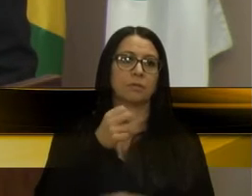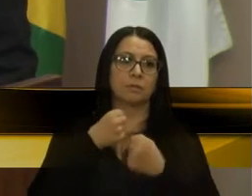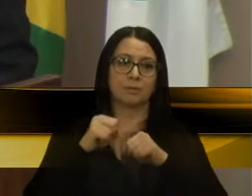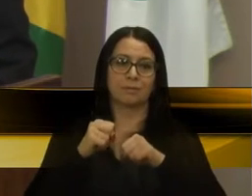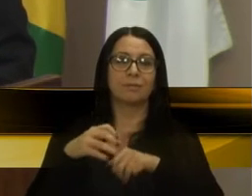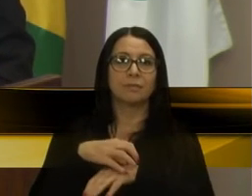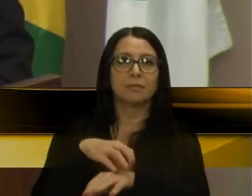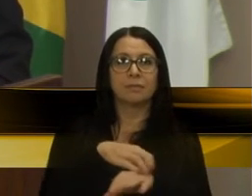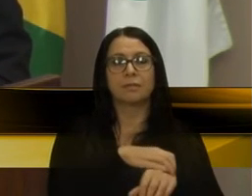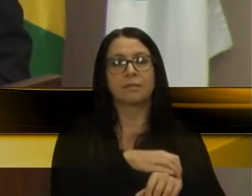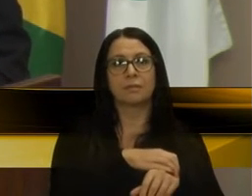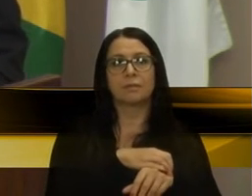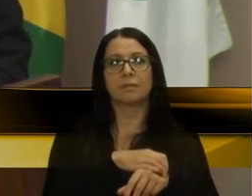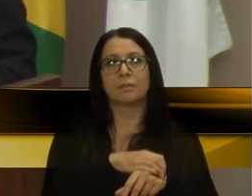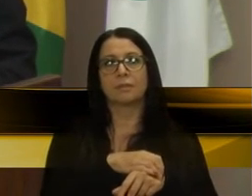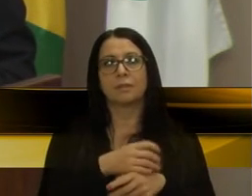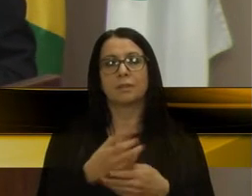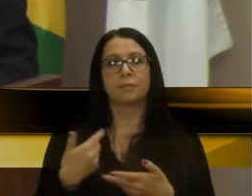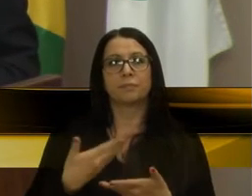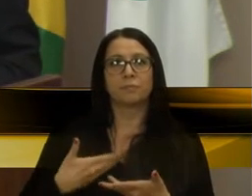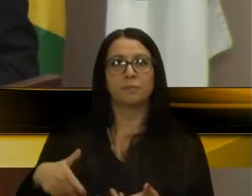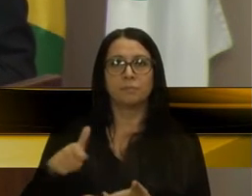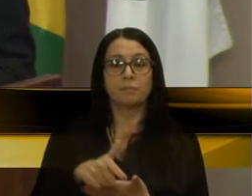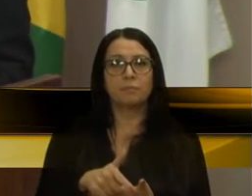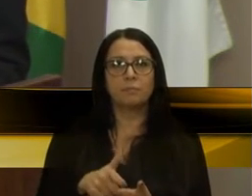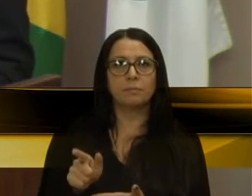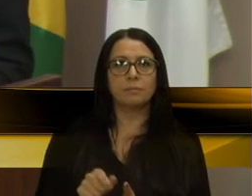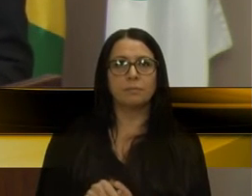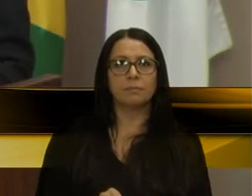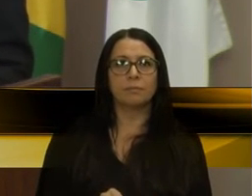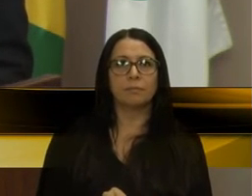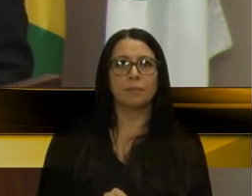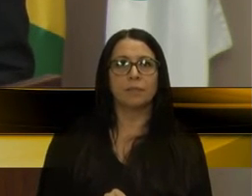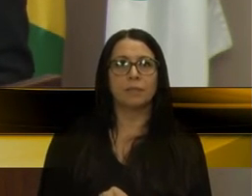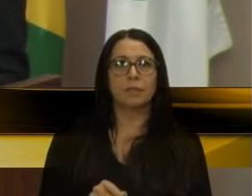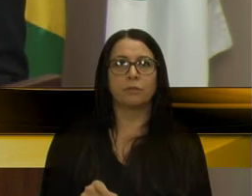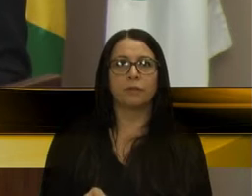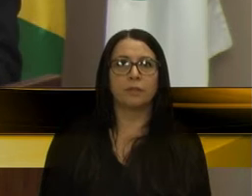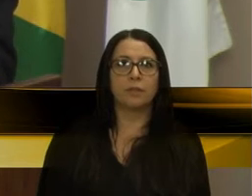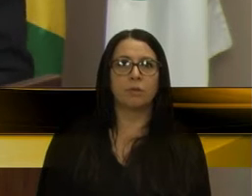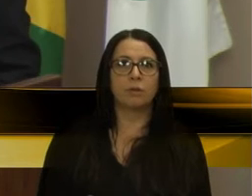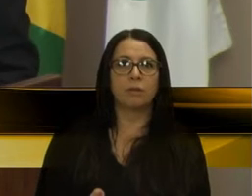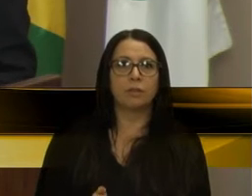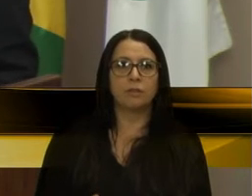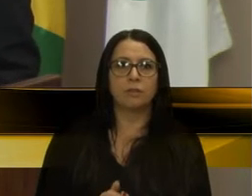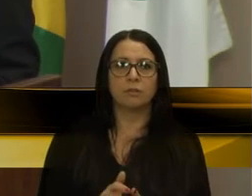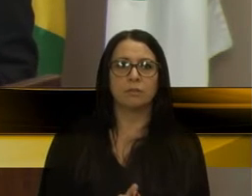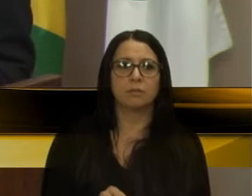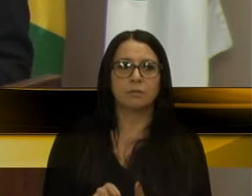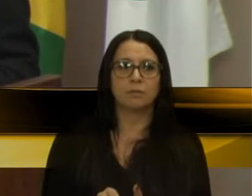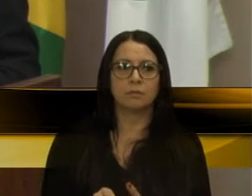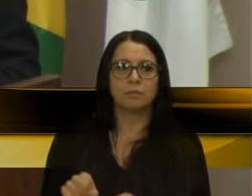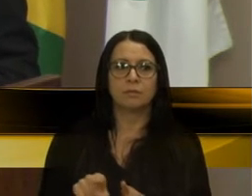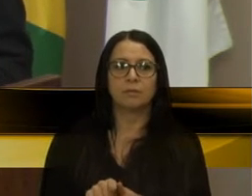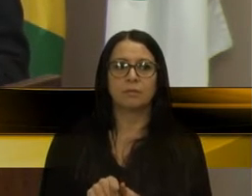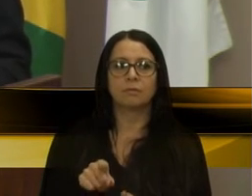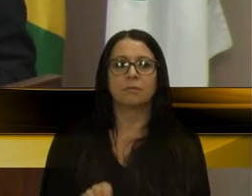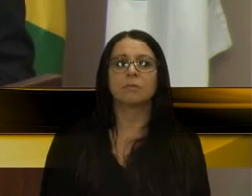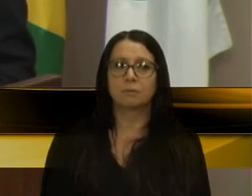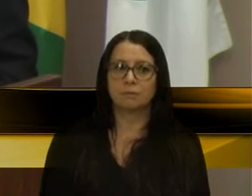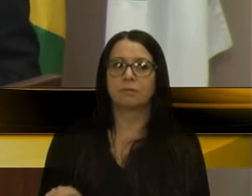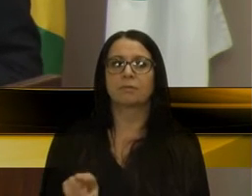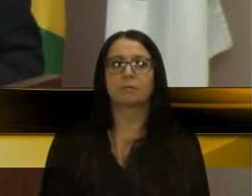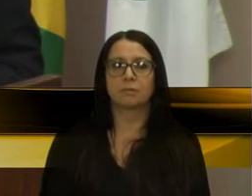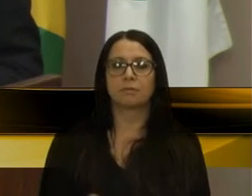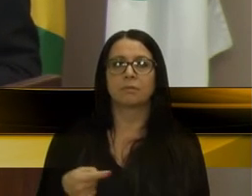também, nosso amigo Beraldo, que todo mundo conhece aqui. Eu quis ouvir as pessoas que trabalham nessa área, e todos que